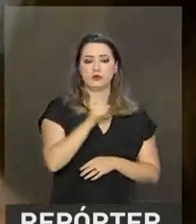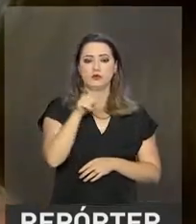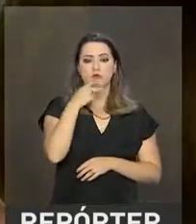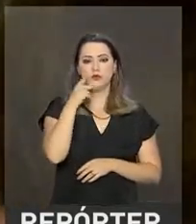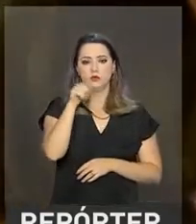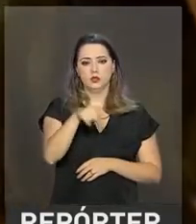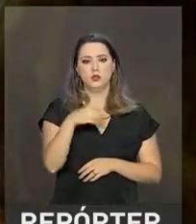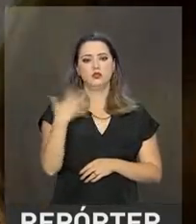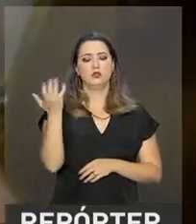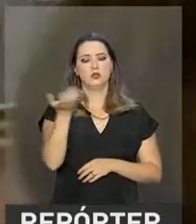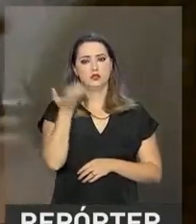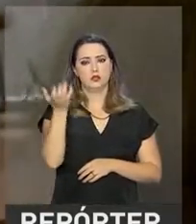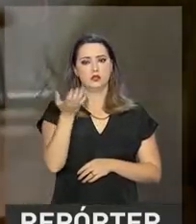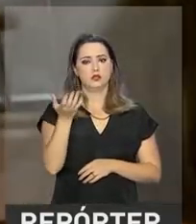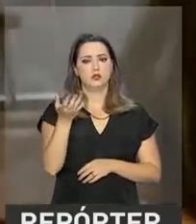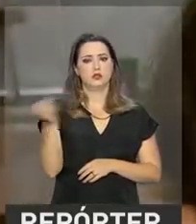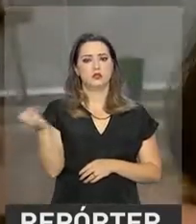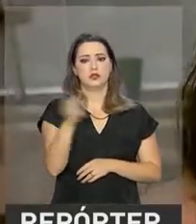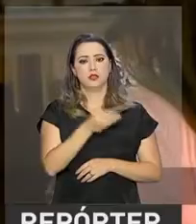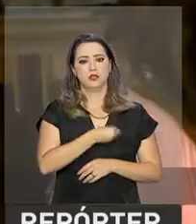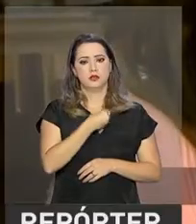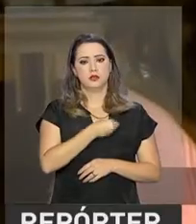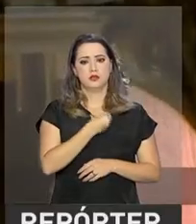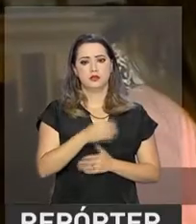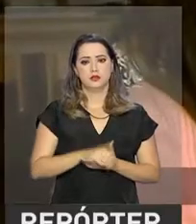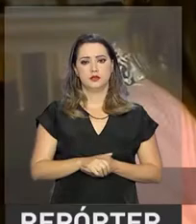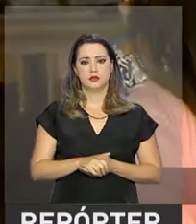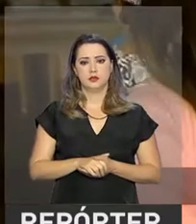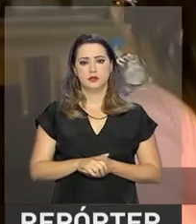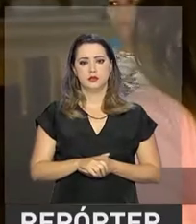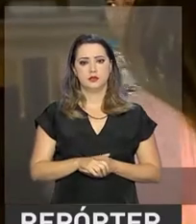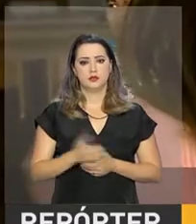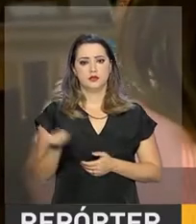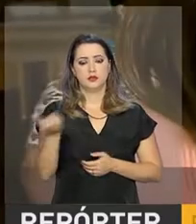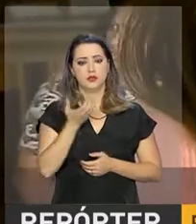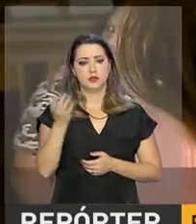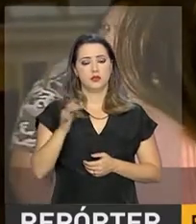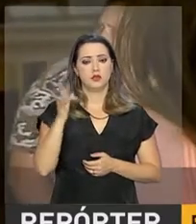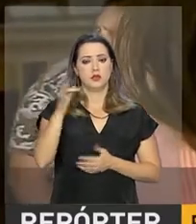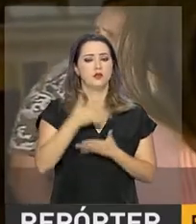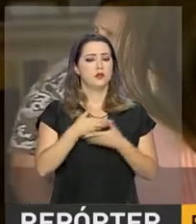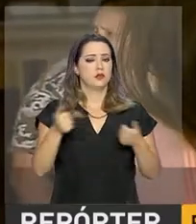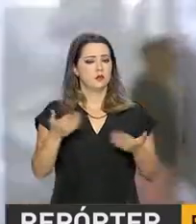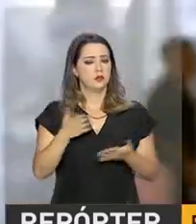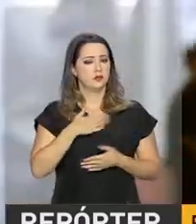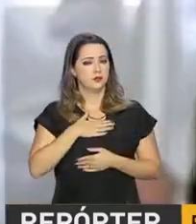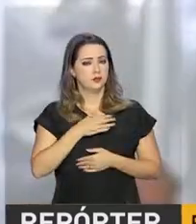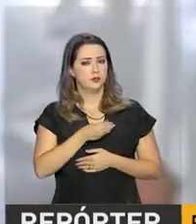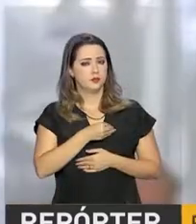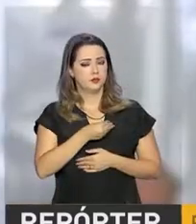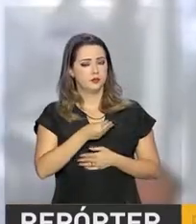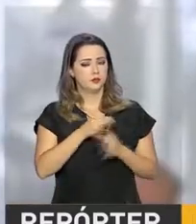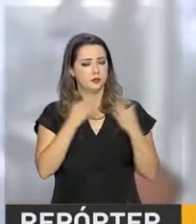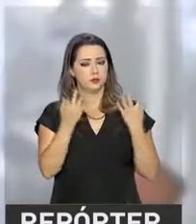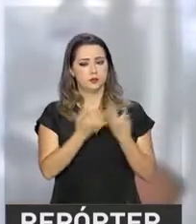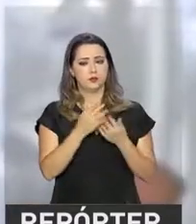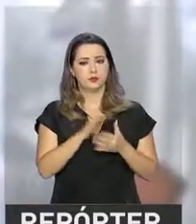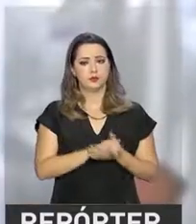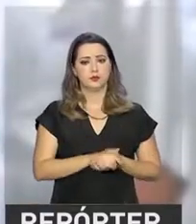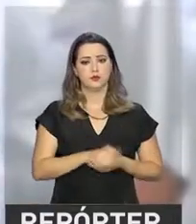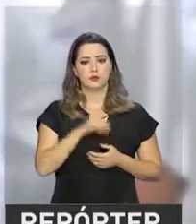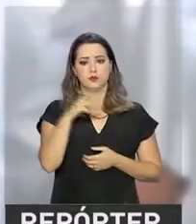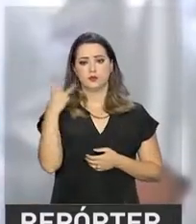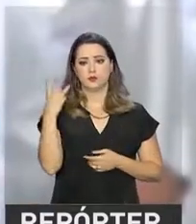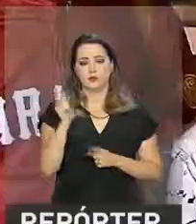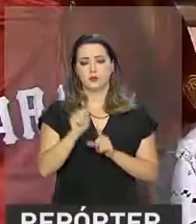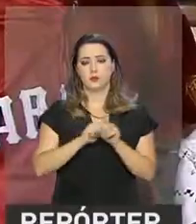conta que quer tentar uma vida melhor aqui te quero ter um melhor futuro tanto para mim quanto para minha família jones chegou ao brasil há